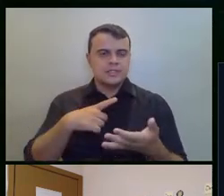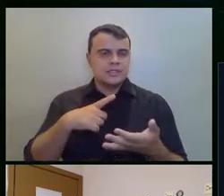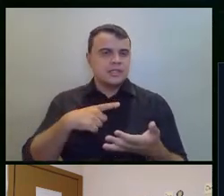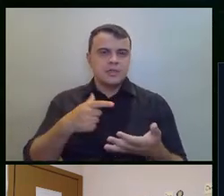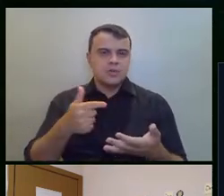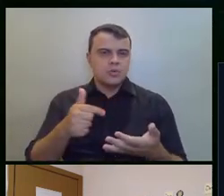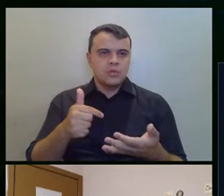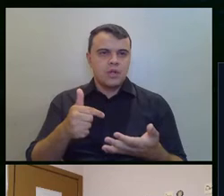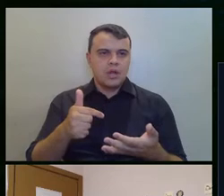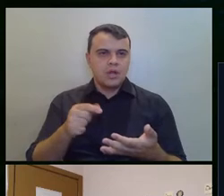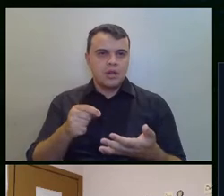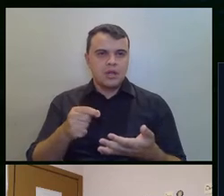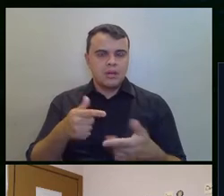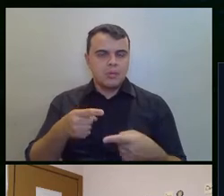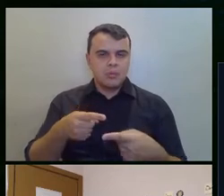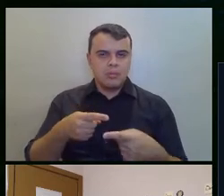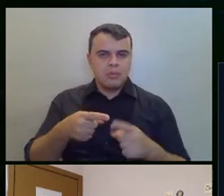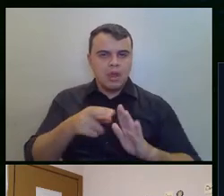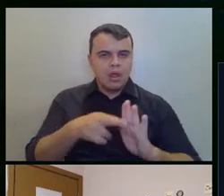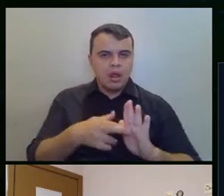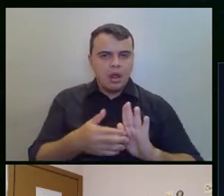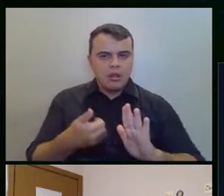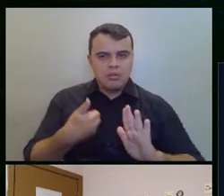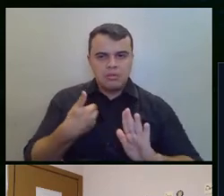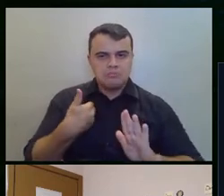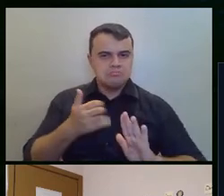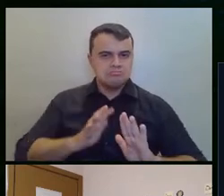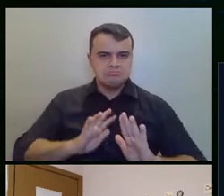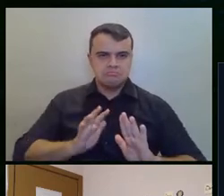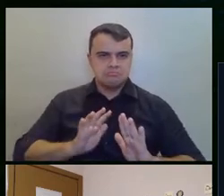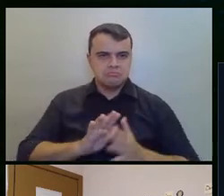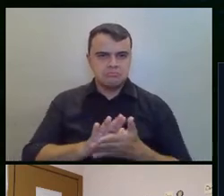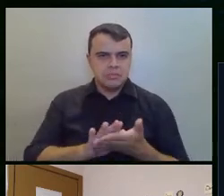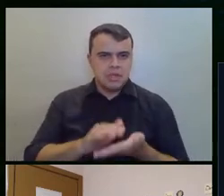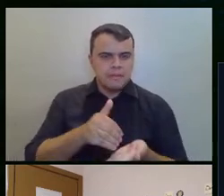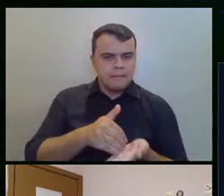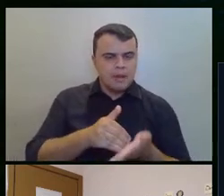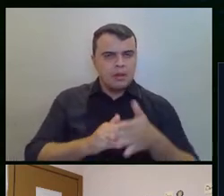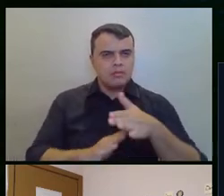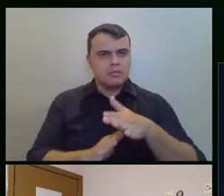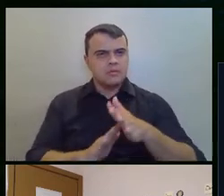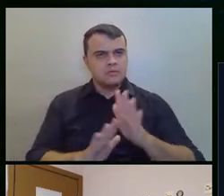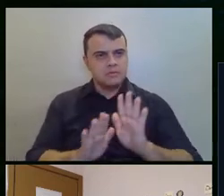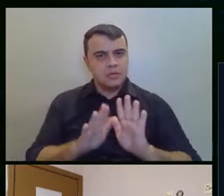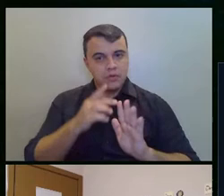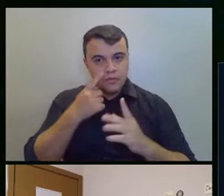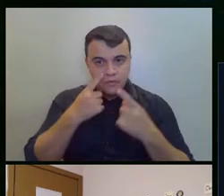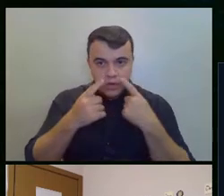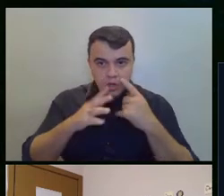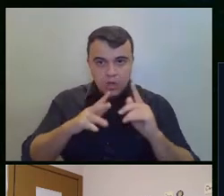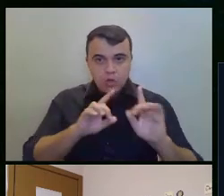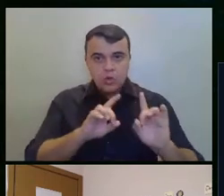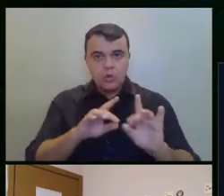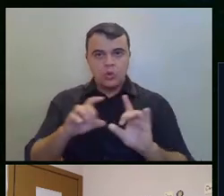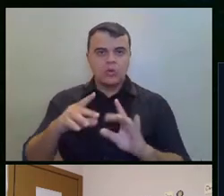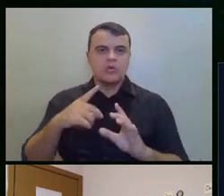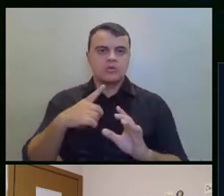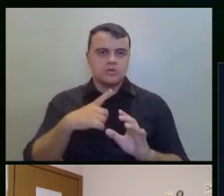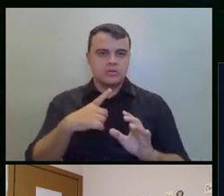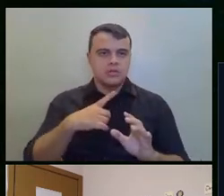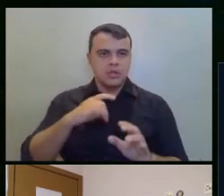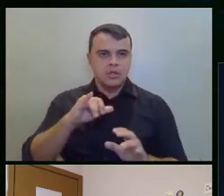existe nenhum tipo de pré-requisito relacionado à idade nem mínima nem máxima a gente vê todos os dias aqui